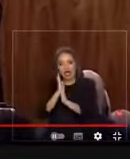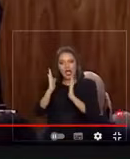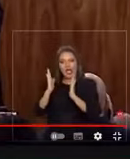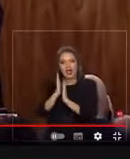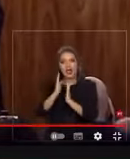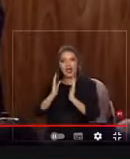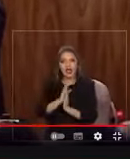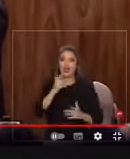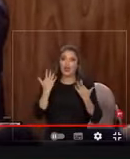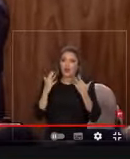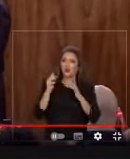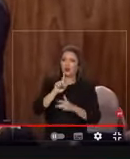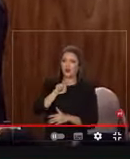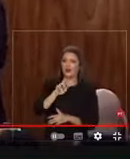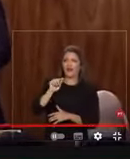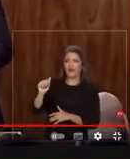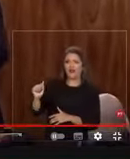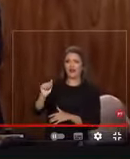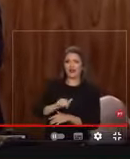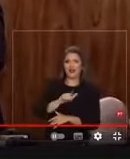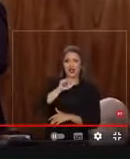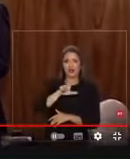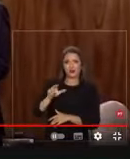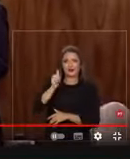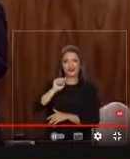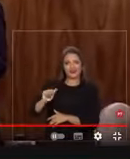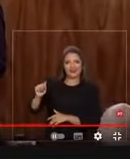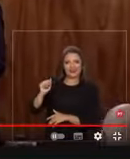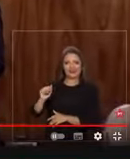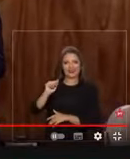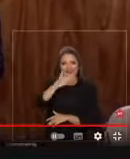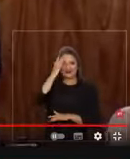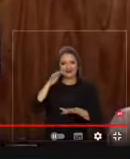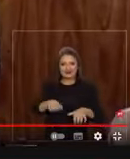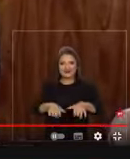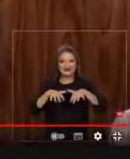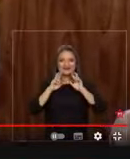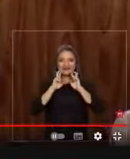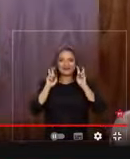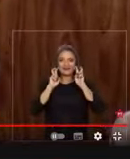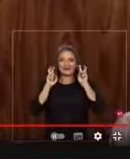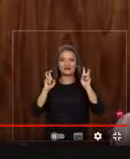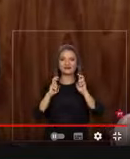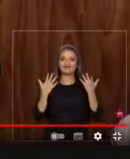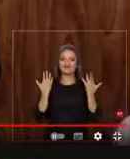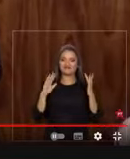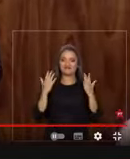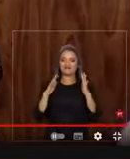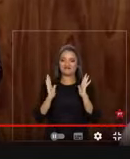cumprindo o rito de diplomado. A partir desse momento, já se considera diplomado